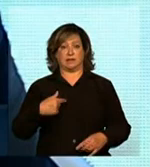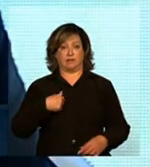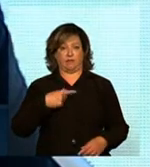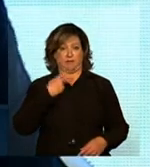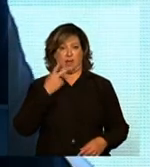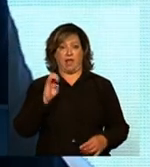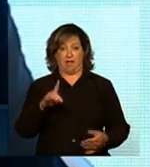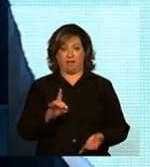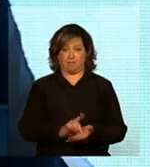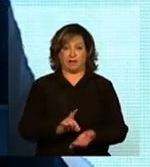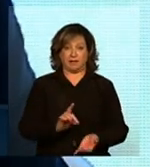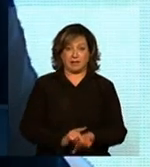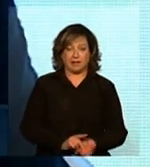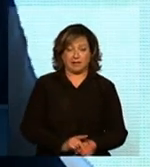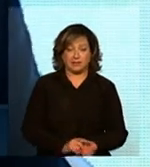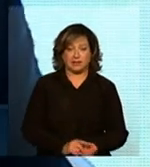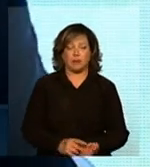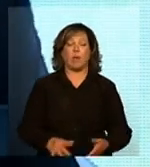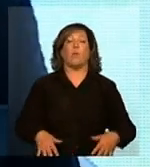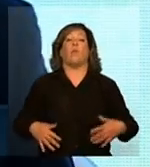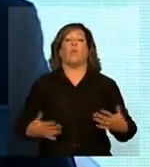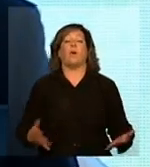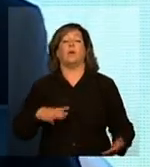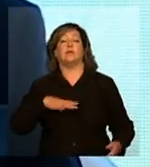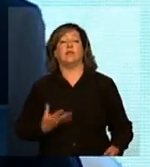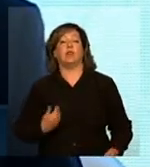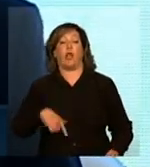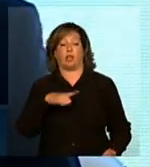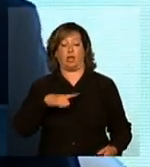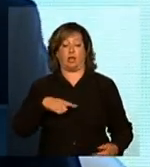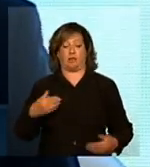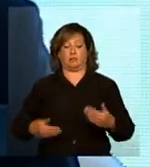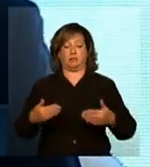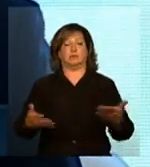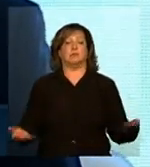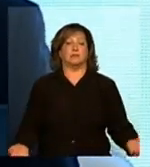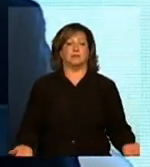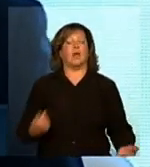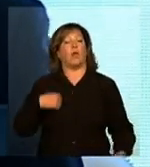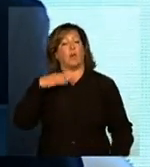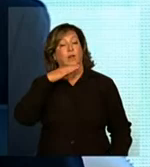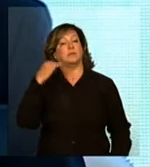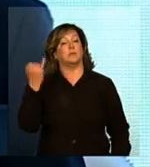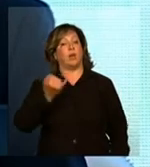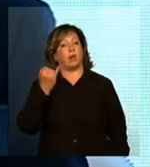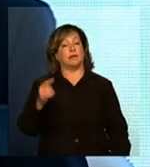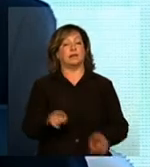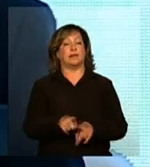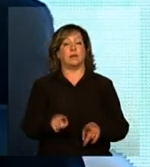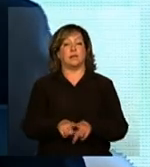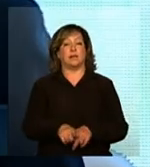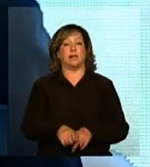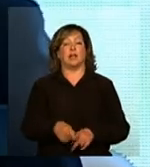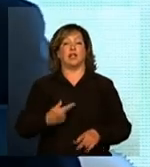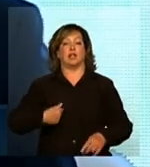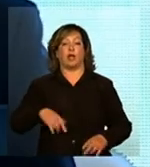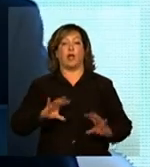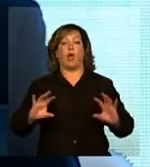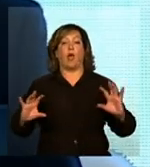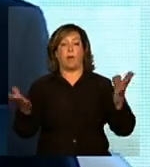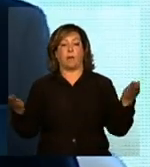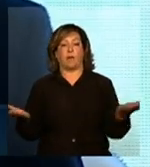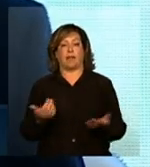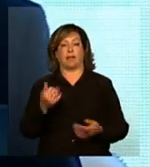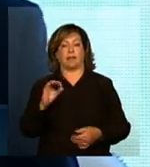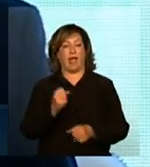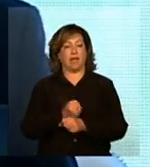verdade, que desafios nós temos pela frente? Né? Eu acho que é importante também não só a gente comemorar esses 10 anos,